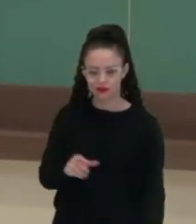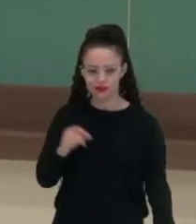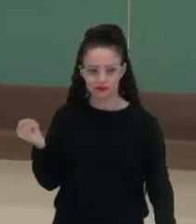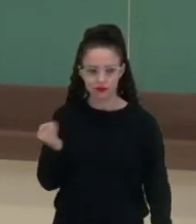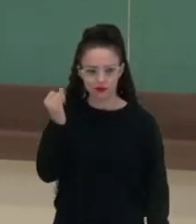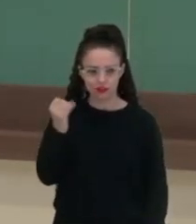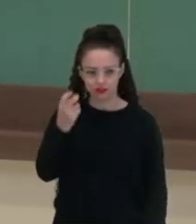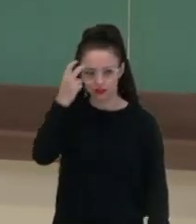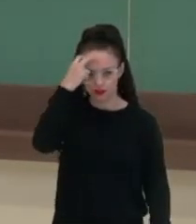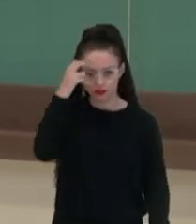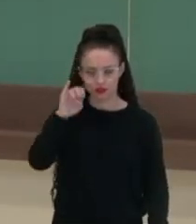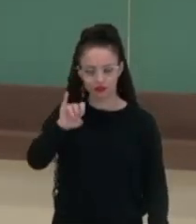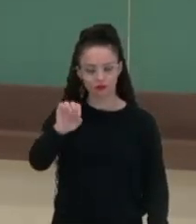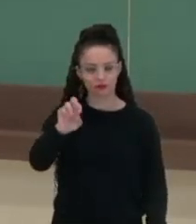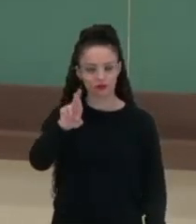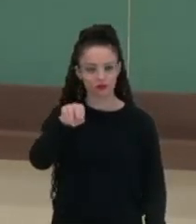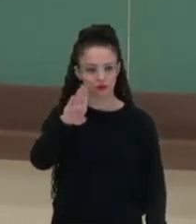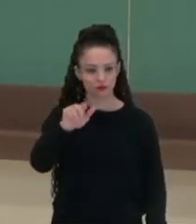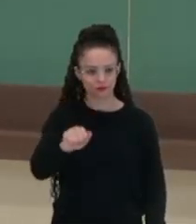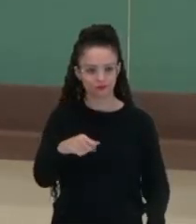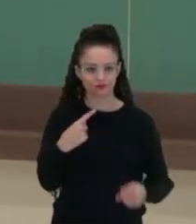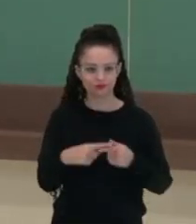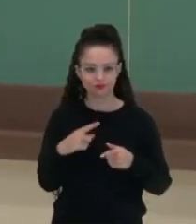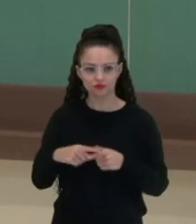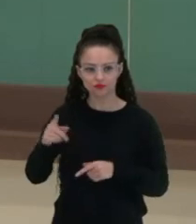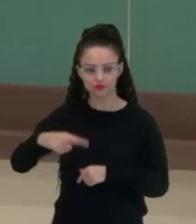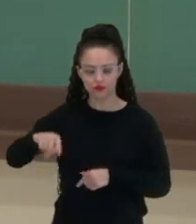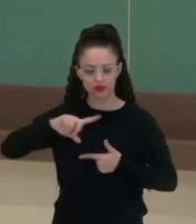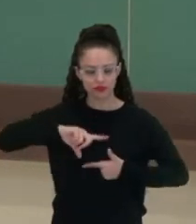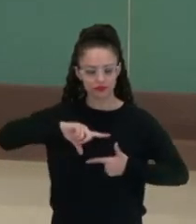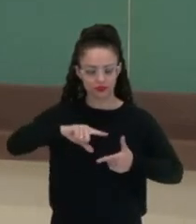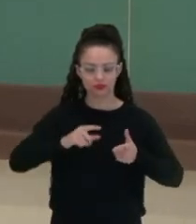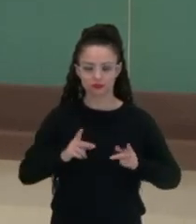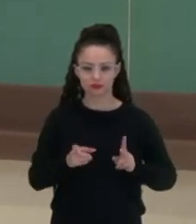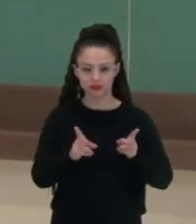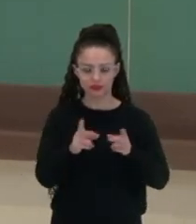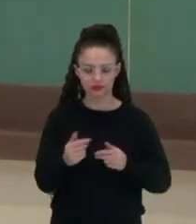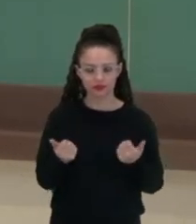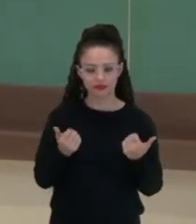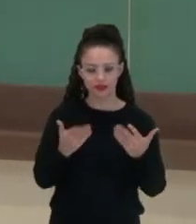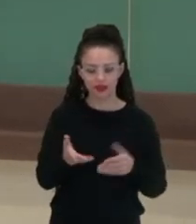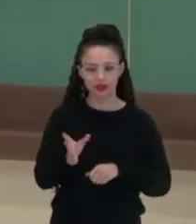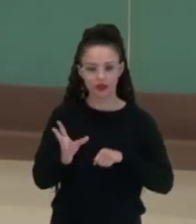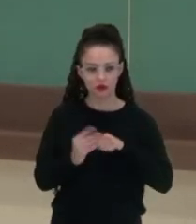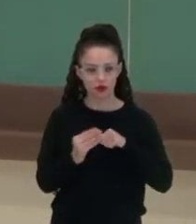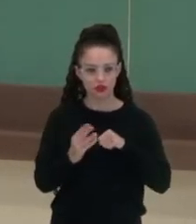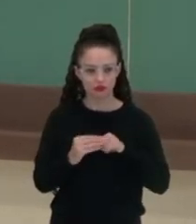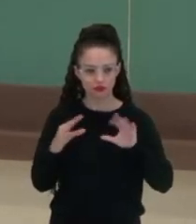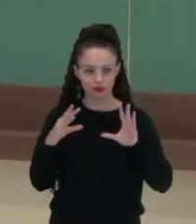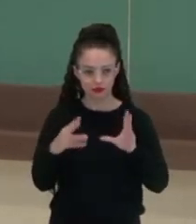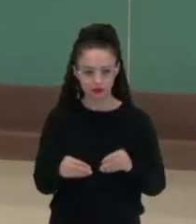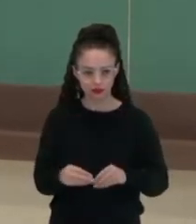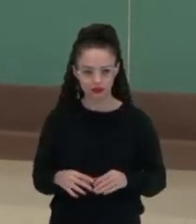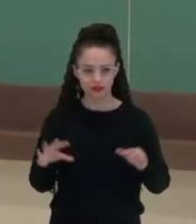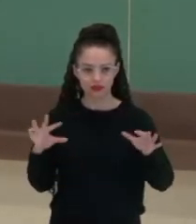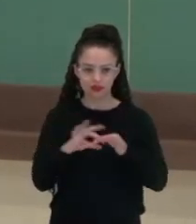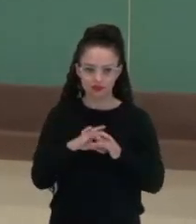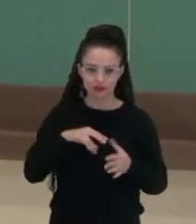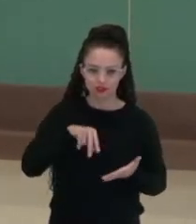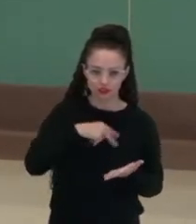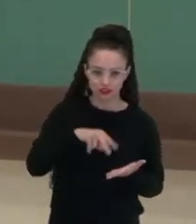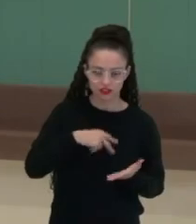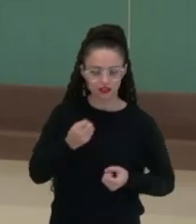né? Na cultura iorubá, porque eles vão manter essa tradição e trazer o conhecimento para todos. Através de dança,